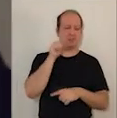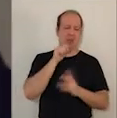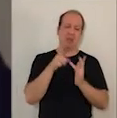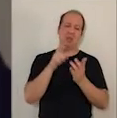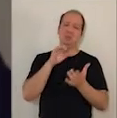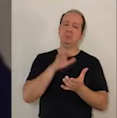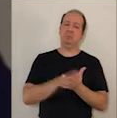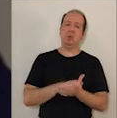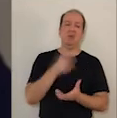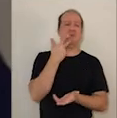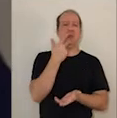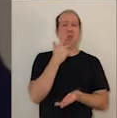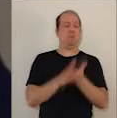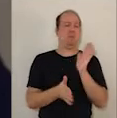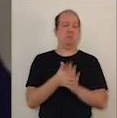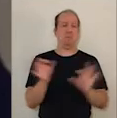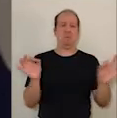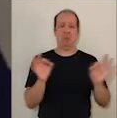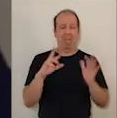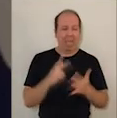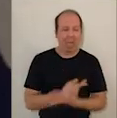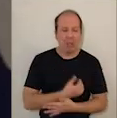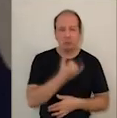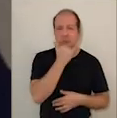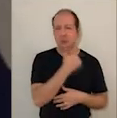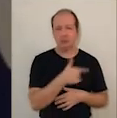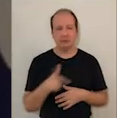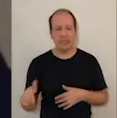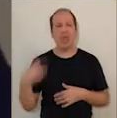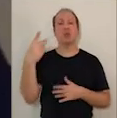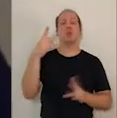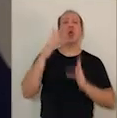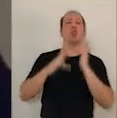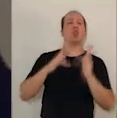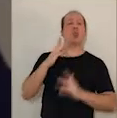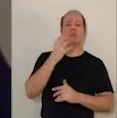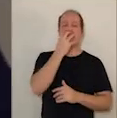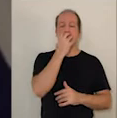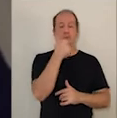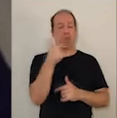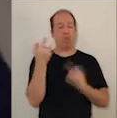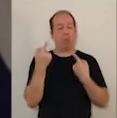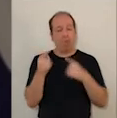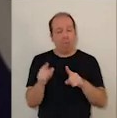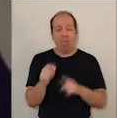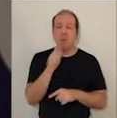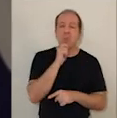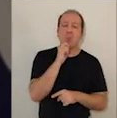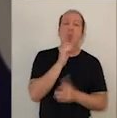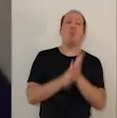imputa nenhum ato inconveniente e que a sua noiva, Canina, não levanta contra ele a menor